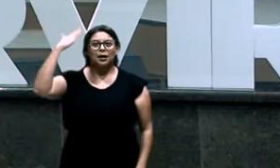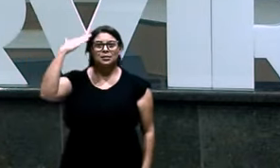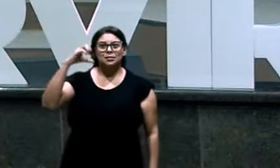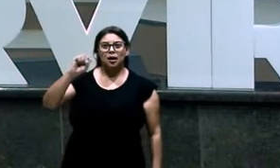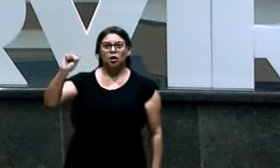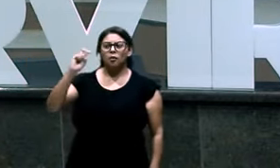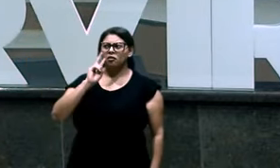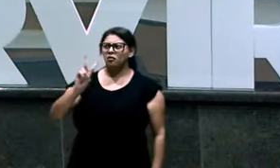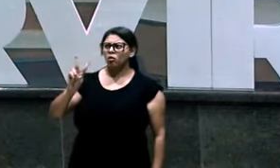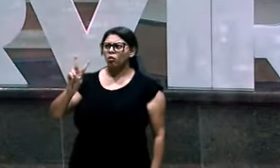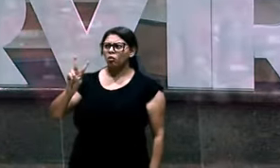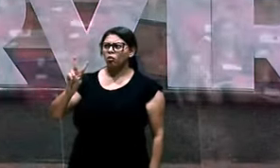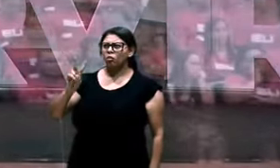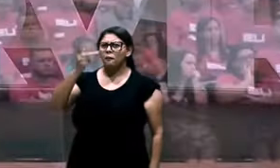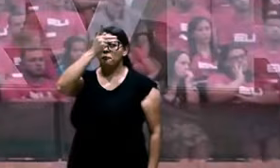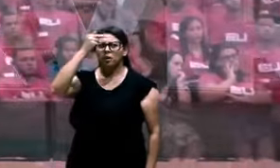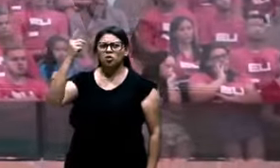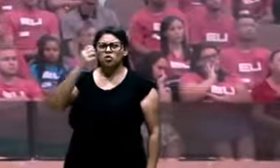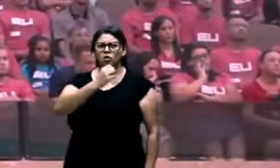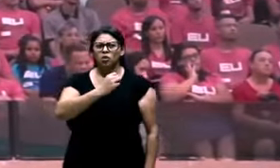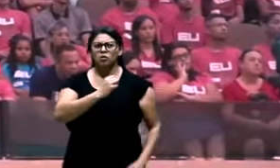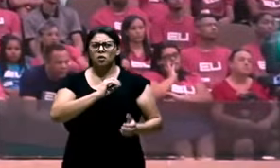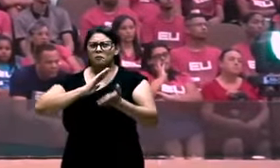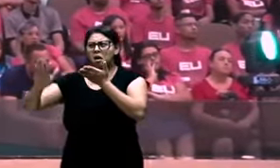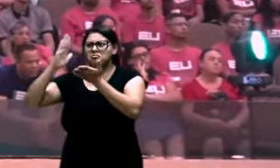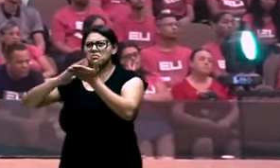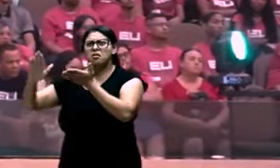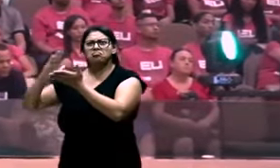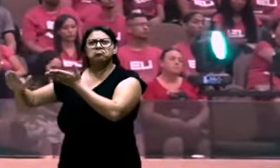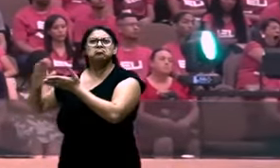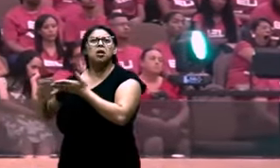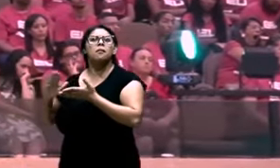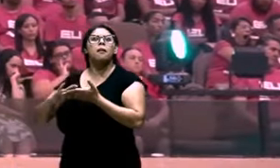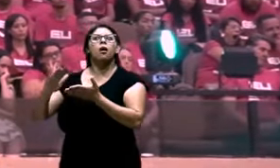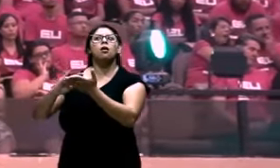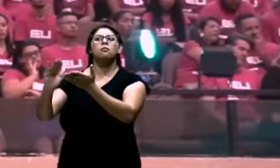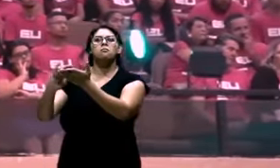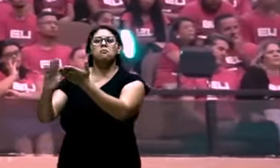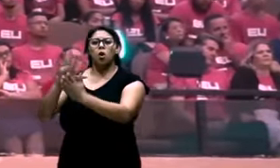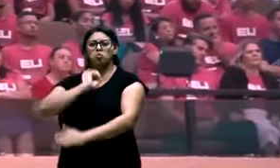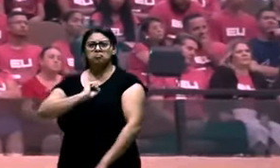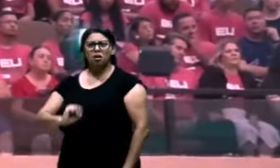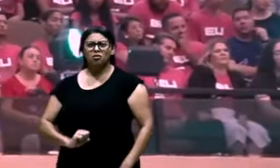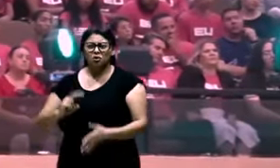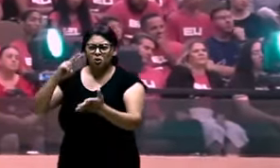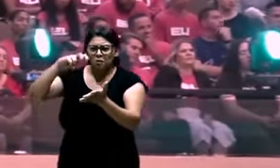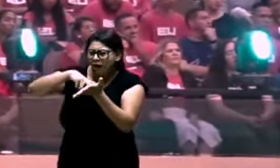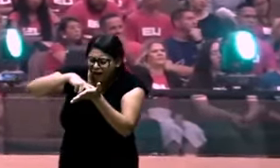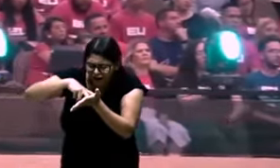embora. Imagine aqui, a glória desceu, os sacerdotes aqui não conseguiram ficar de pé, mas a glória foi